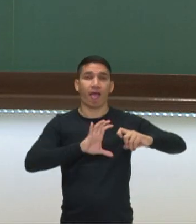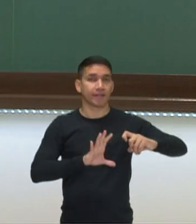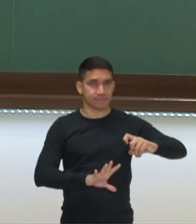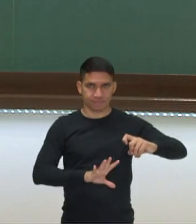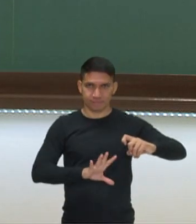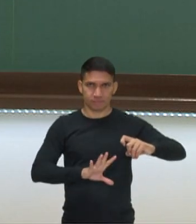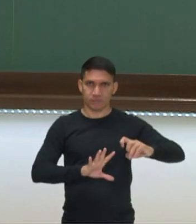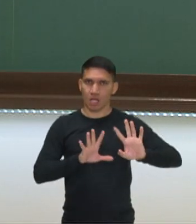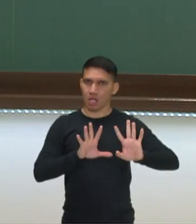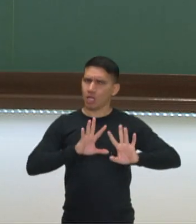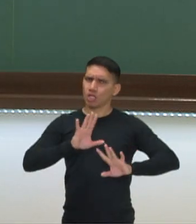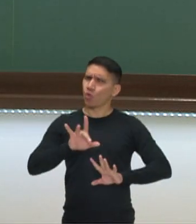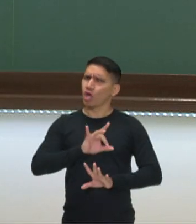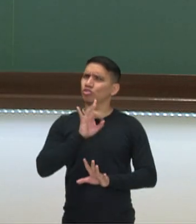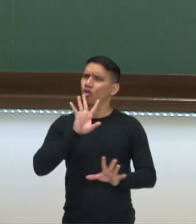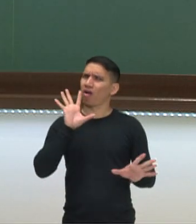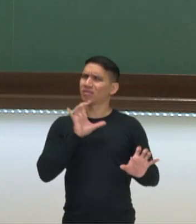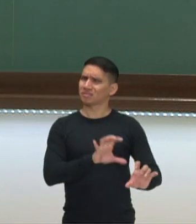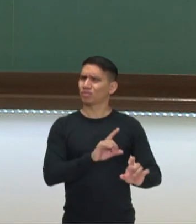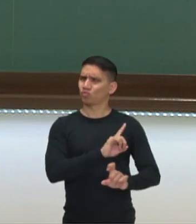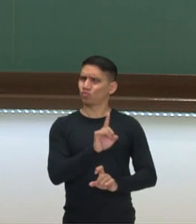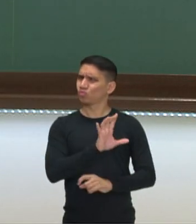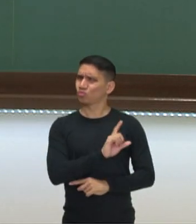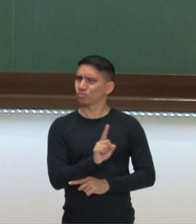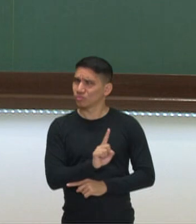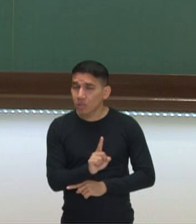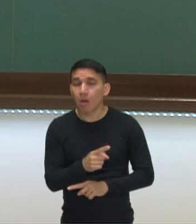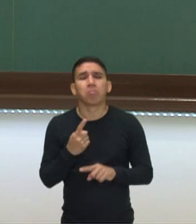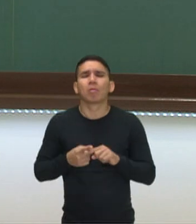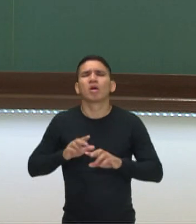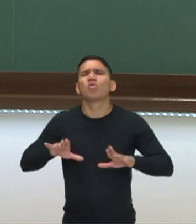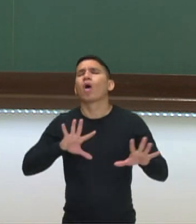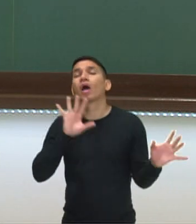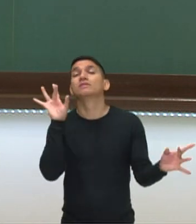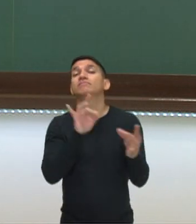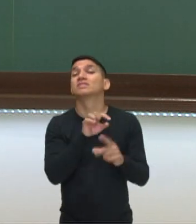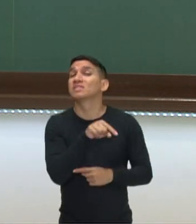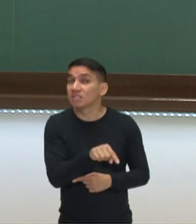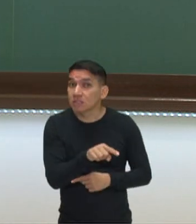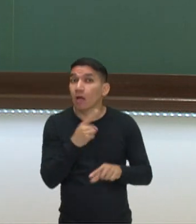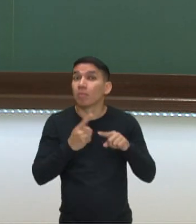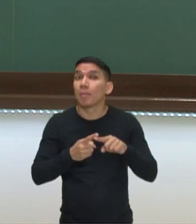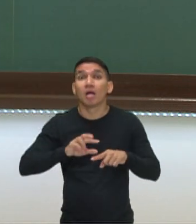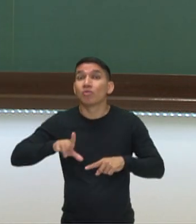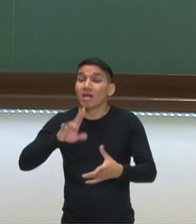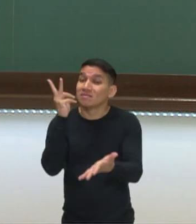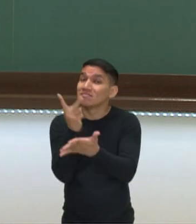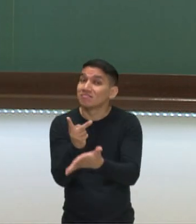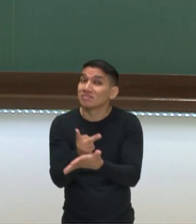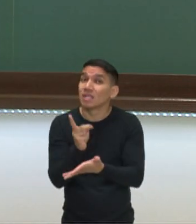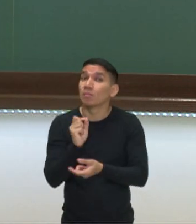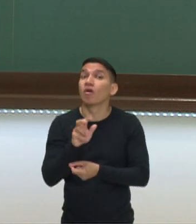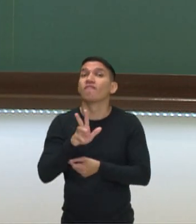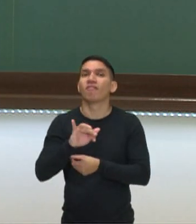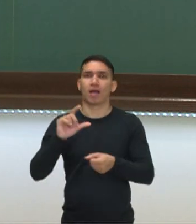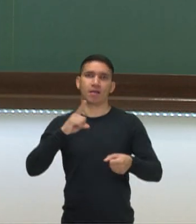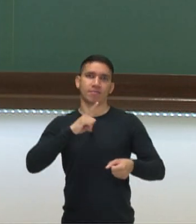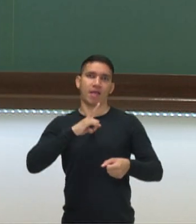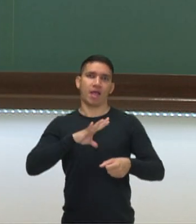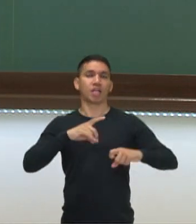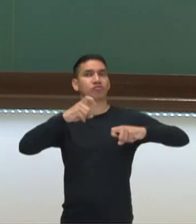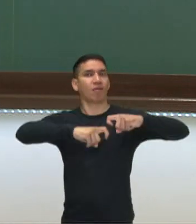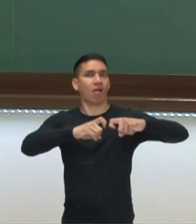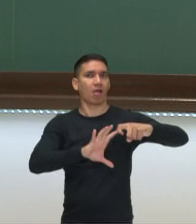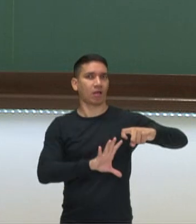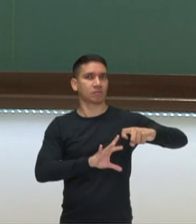ato sexual, mas não tem nada a ver com isso. Por que não tem nada a ver com isso? Porque nem sempre vai envolver ato